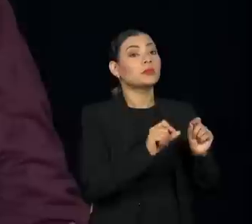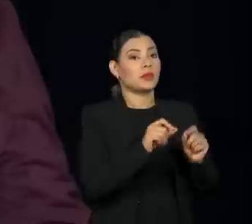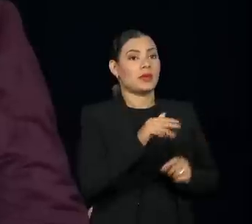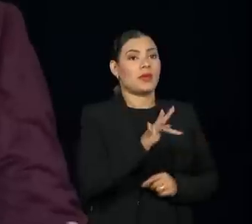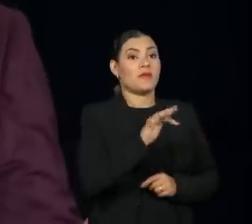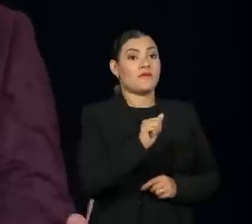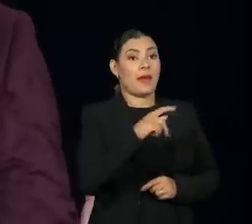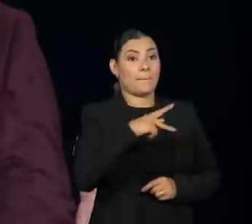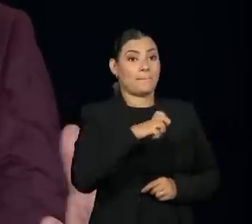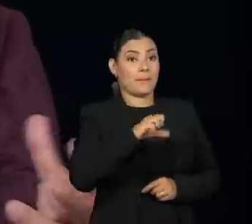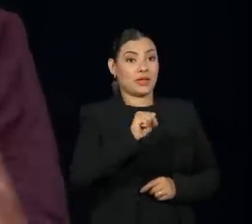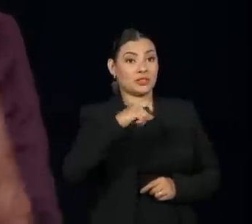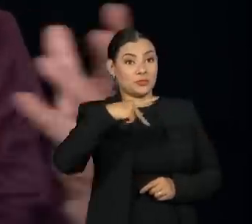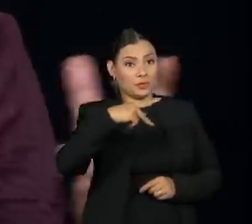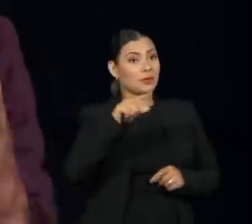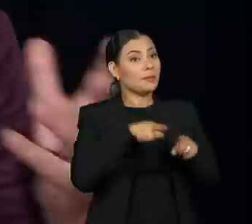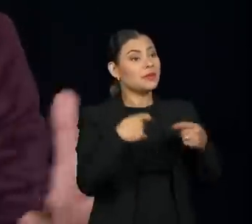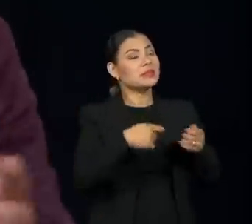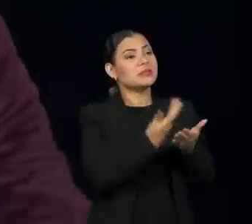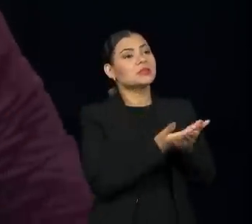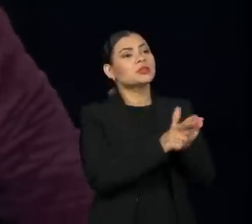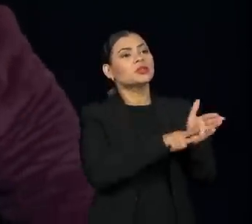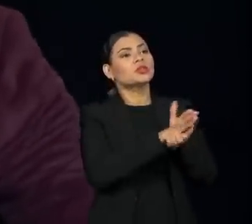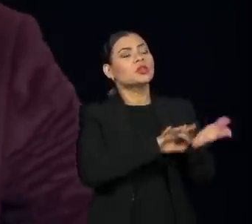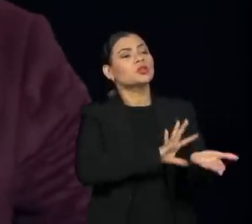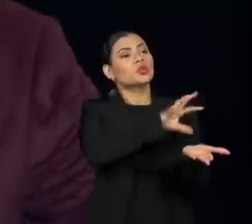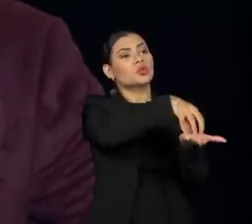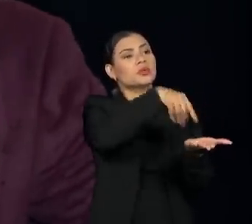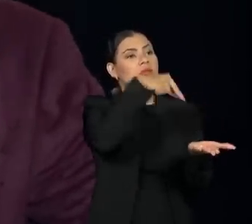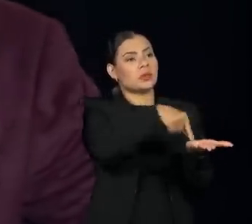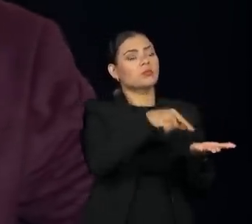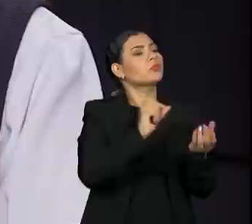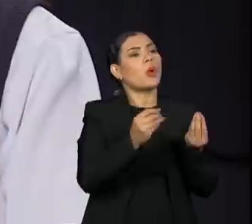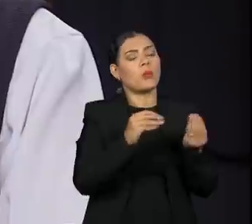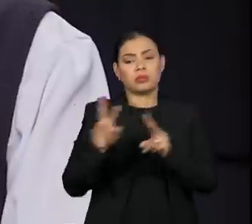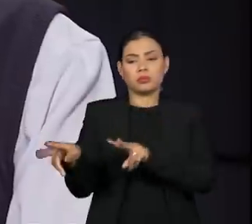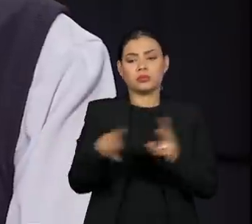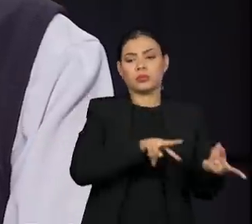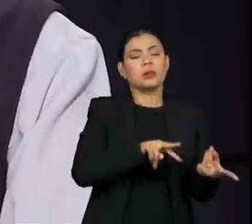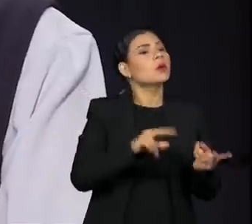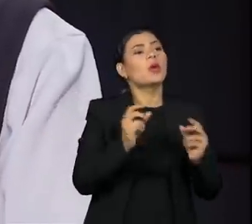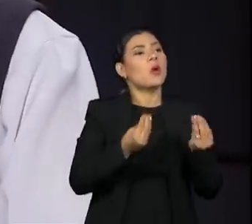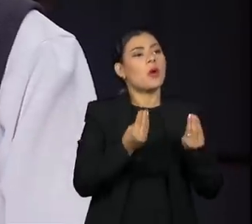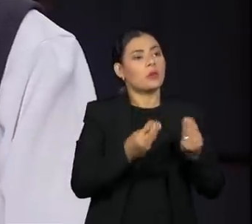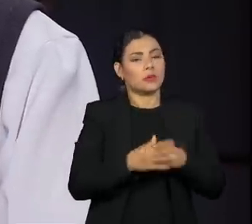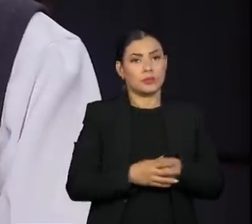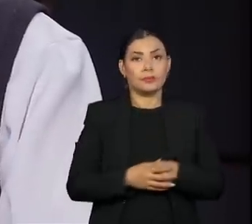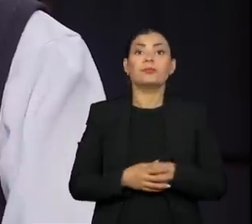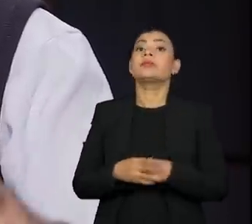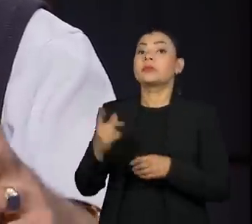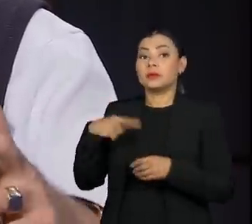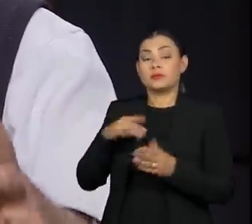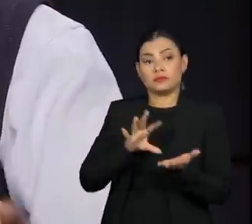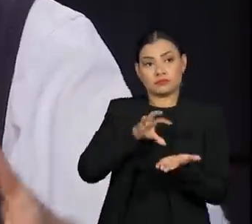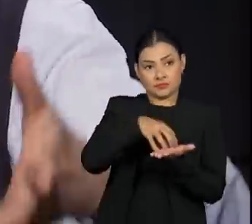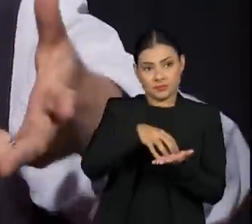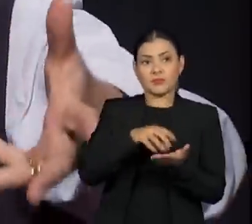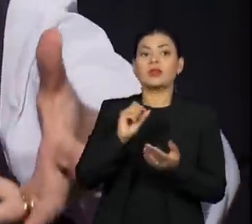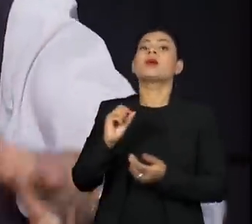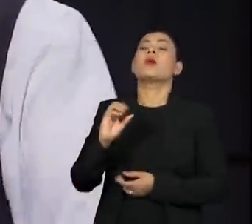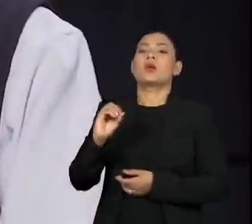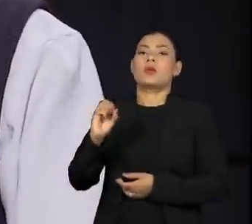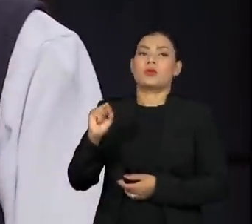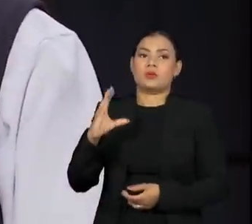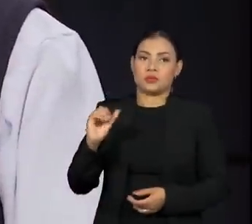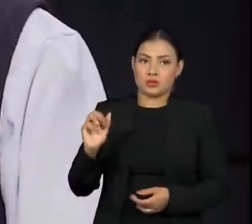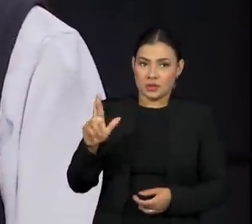o público precisa conhecer melhor né como que foi esse caminho da Polly até essa peça na época o sala era que tava cuidando de comprar um